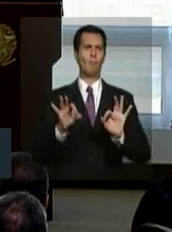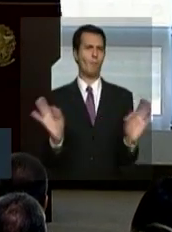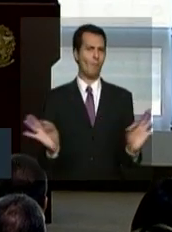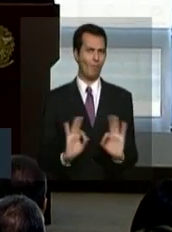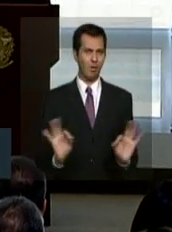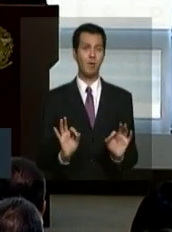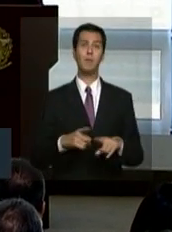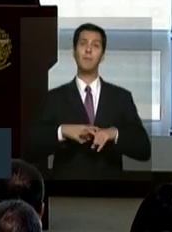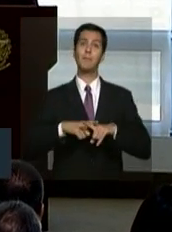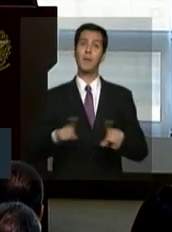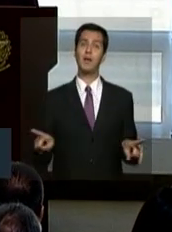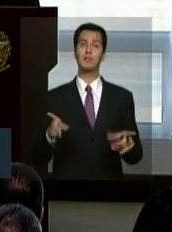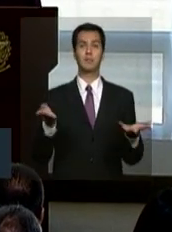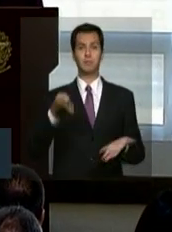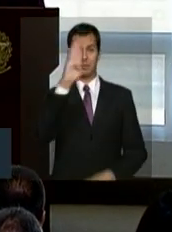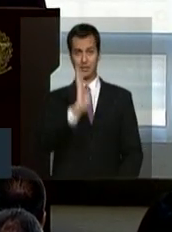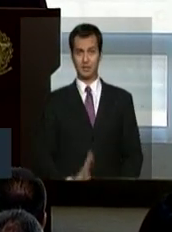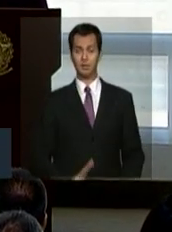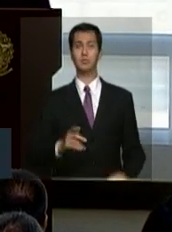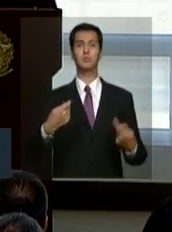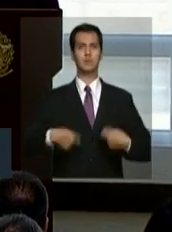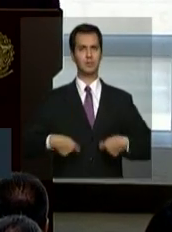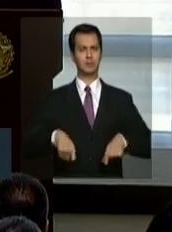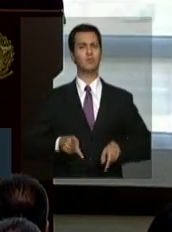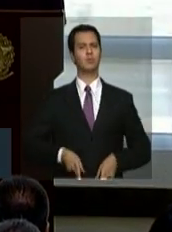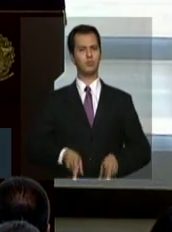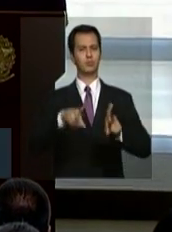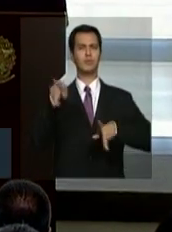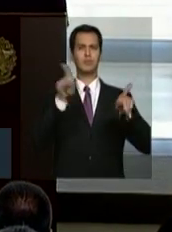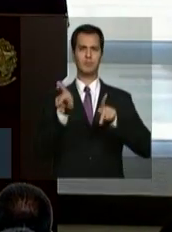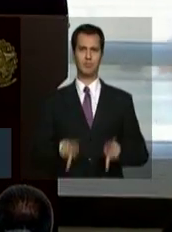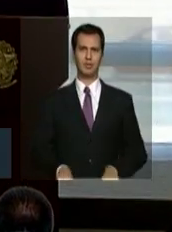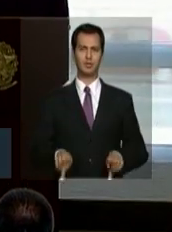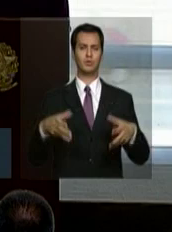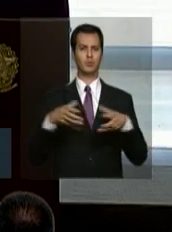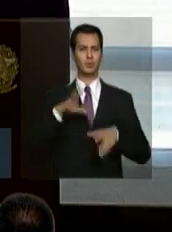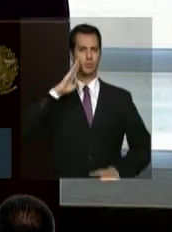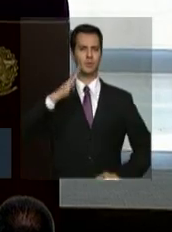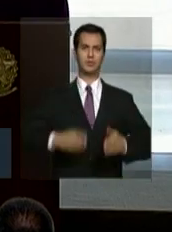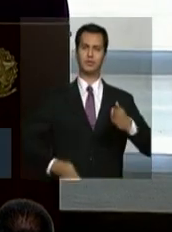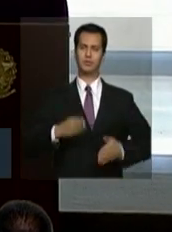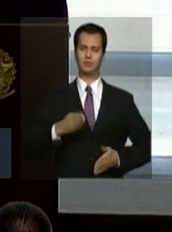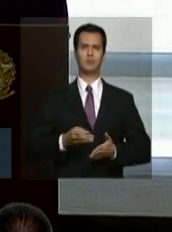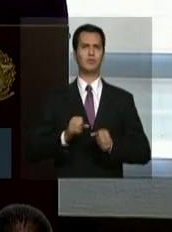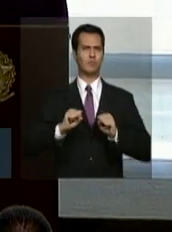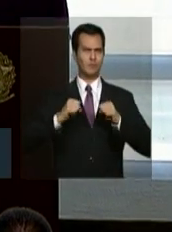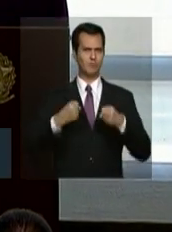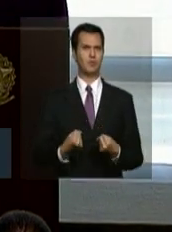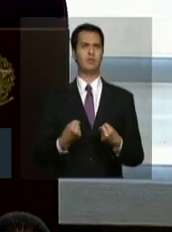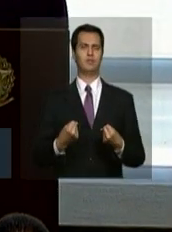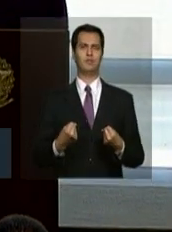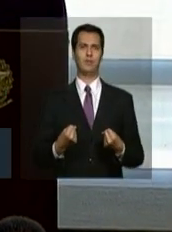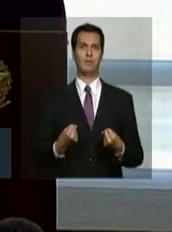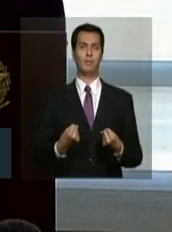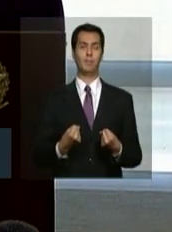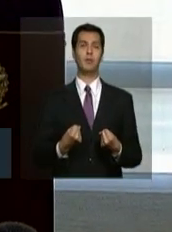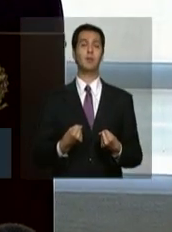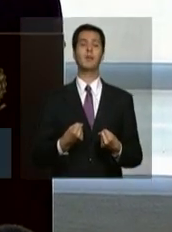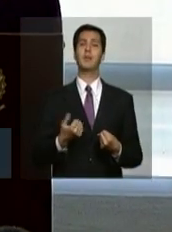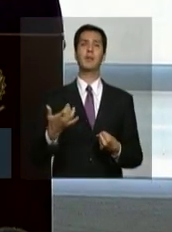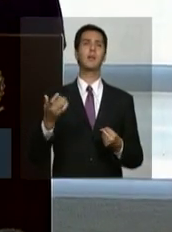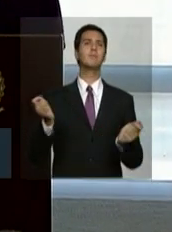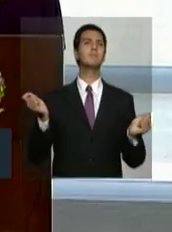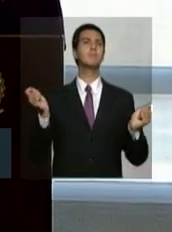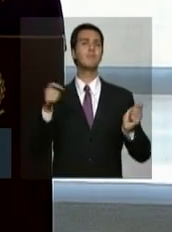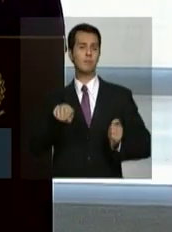para a continuidade desse cenário de paz e de respeito mútuo. Capacidade adequada de dissuasão